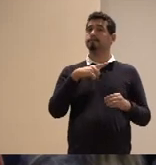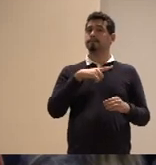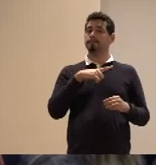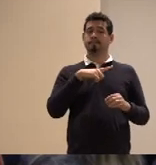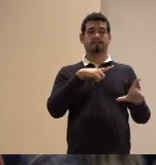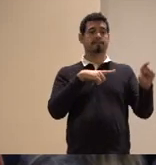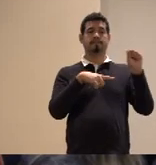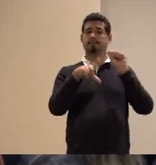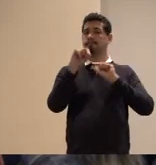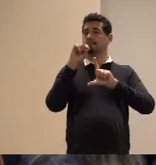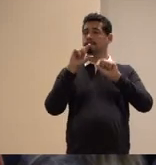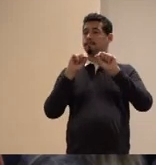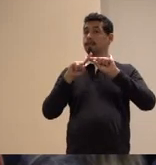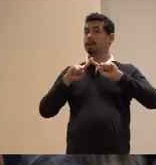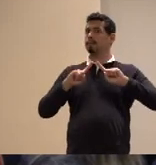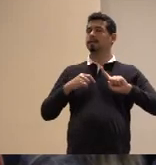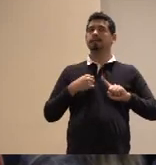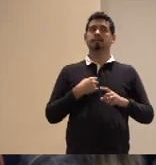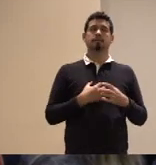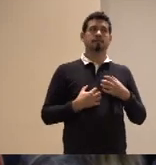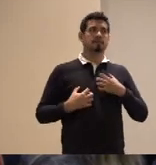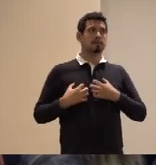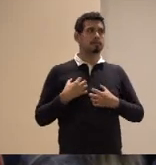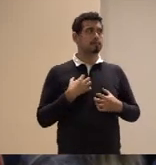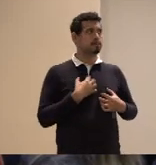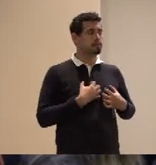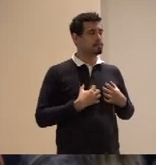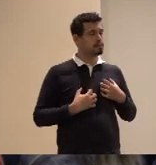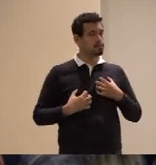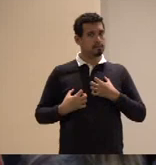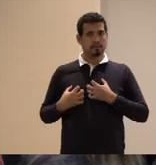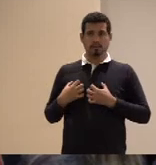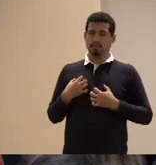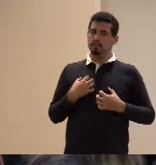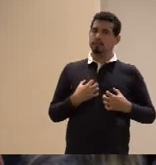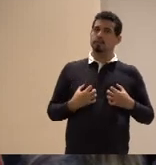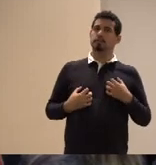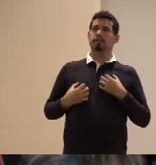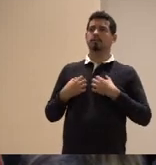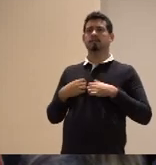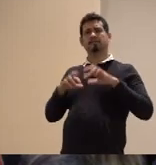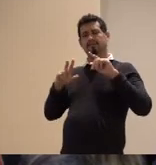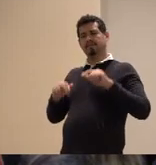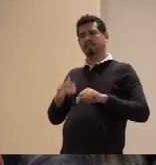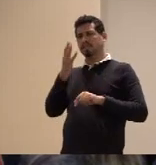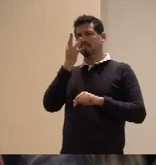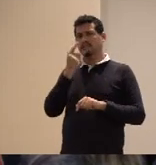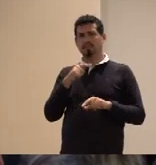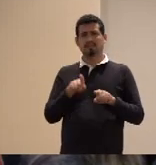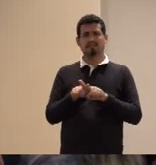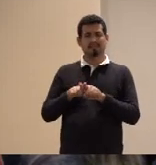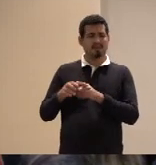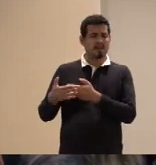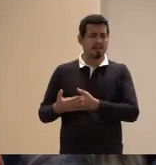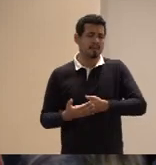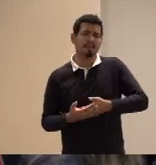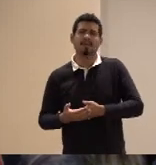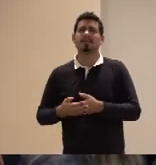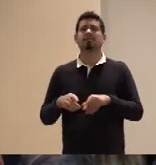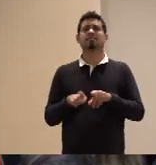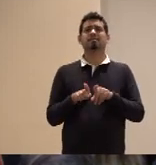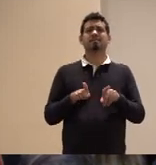opções, mas me incomoda muito, muito mesmo, assim, ver tantas crianças, tantos bebês, né,